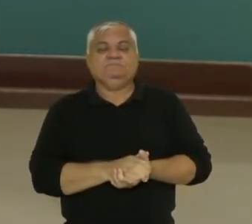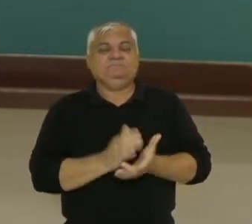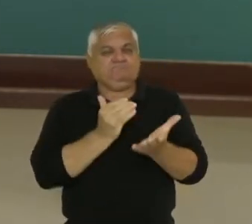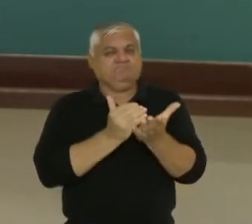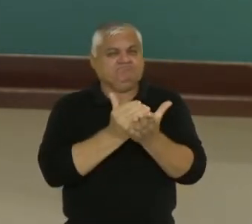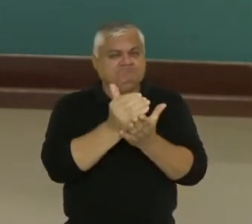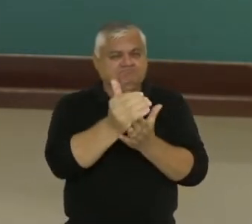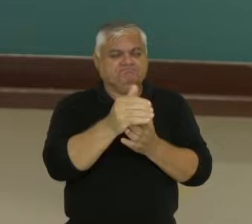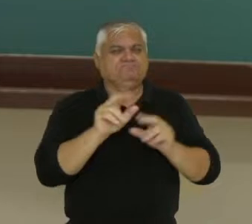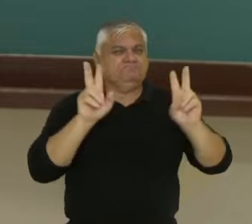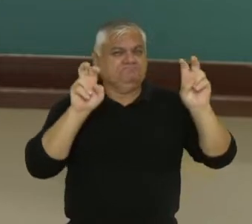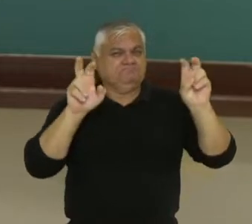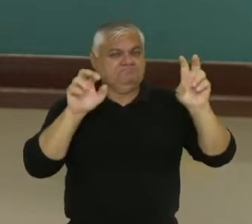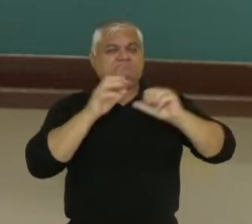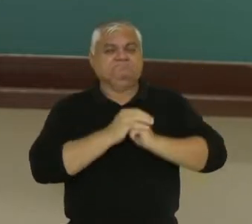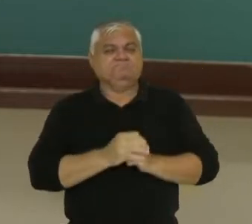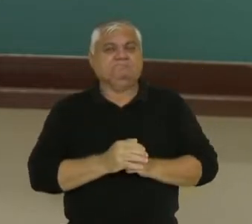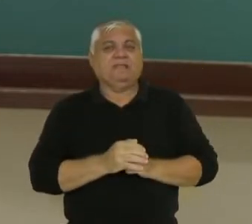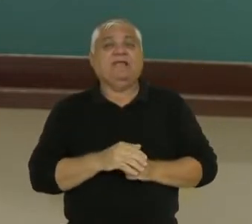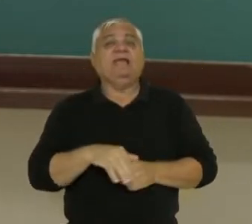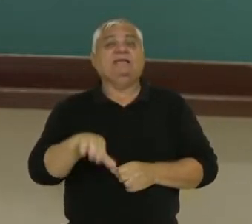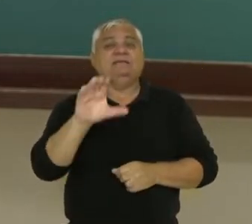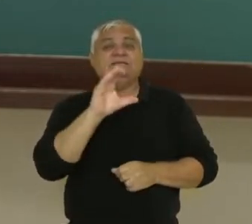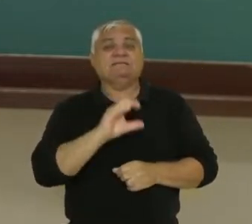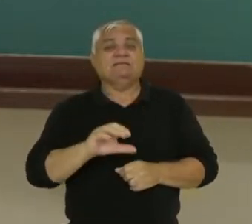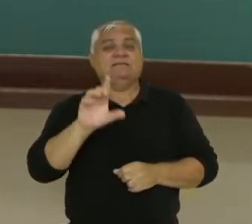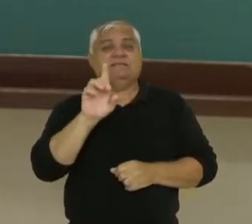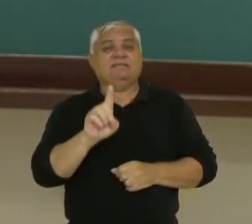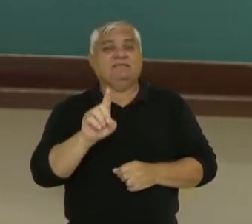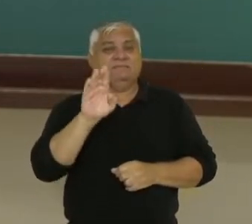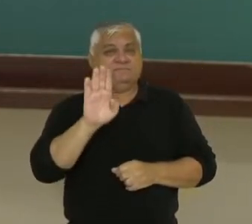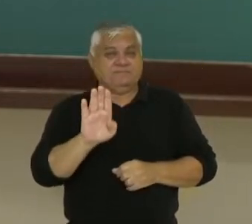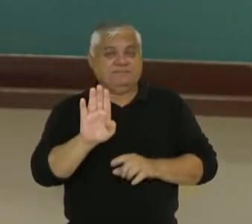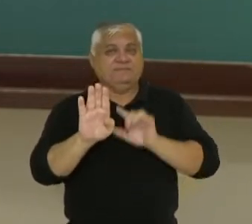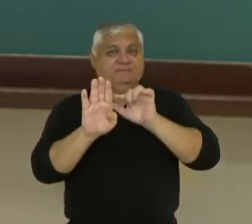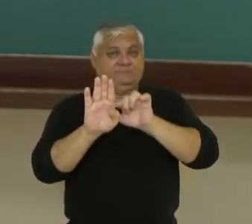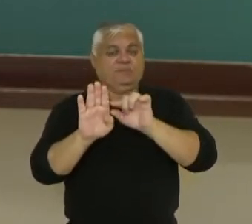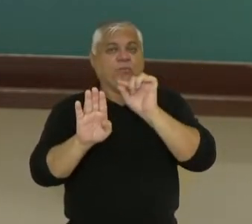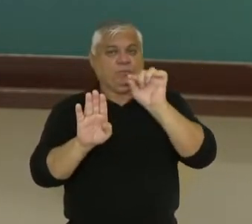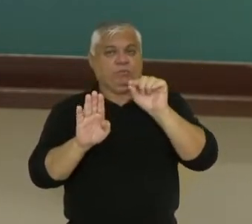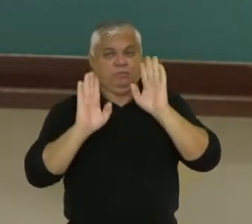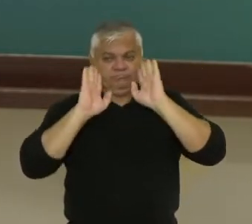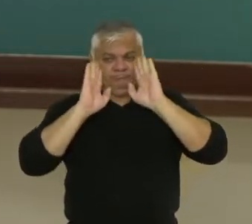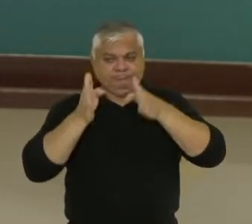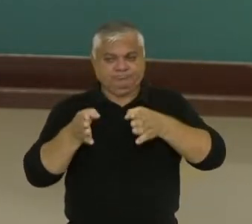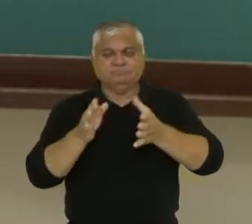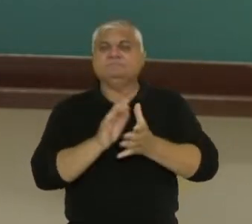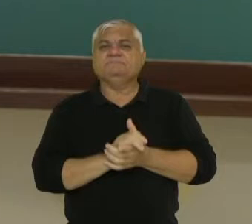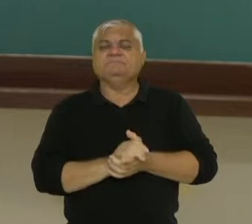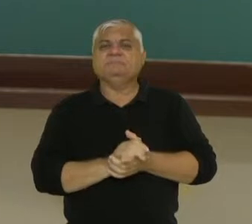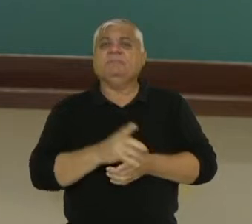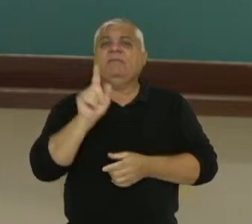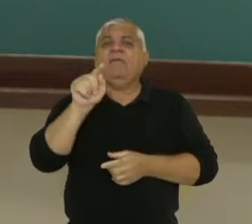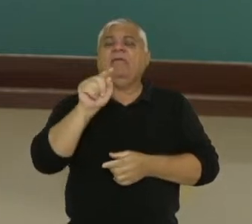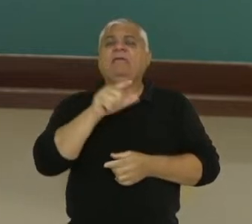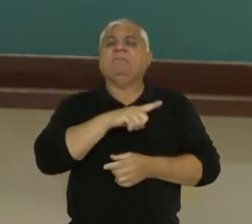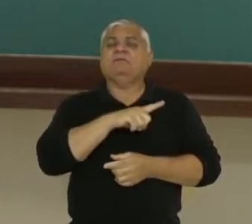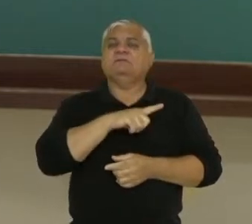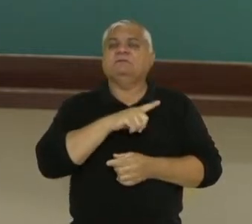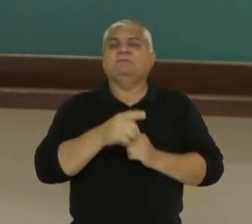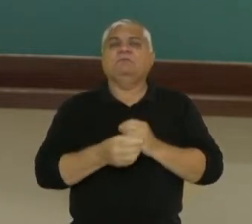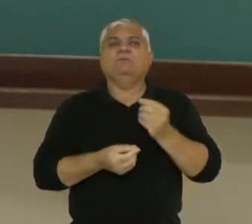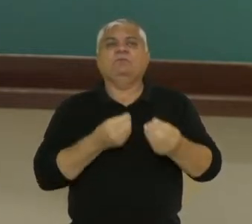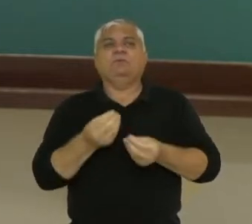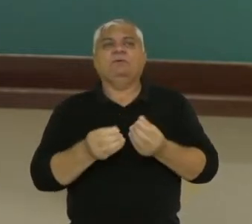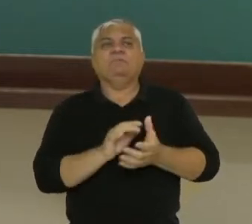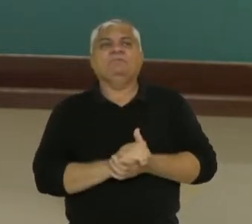começar com o nosso tema central de hoje, que é exatamente o CDB. O CDB é